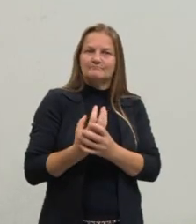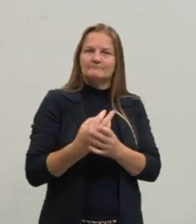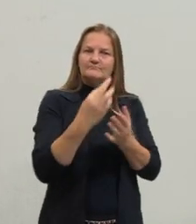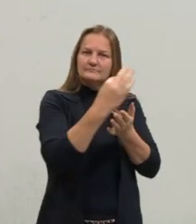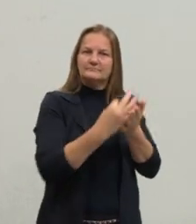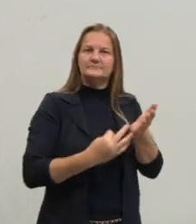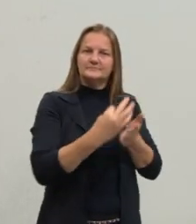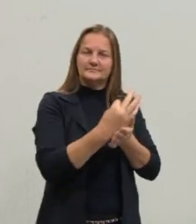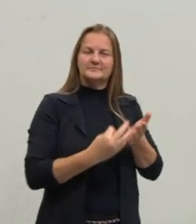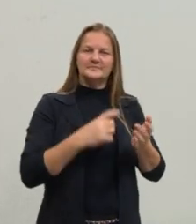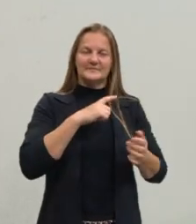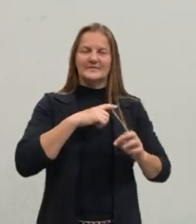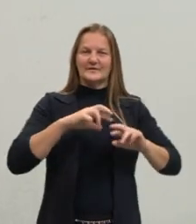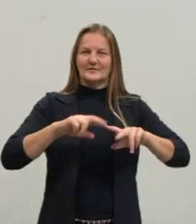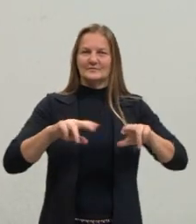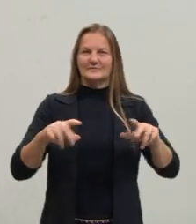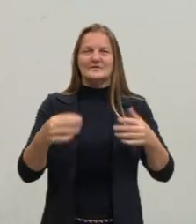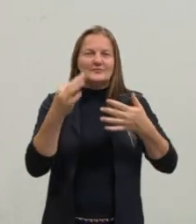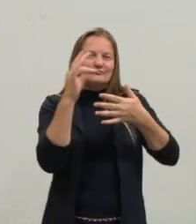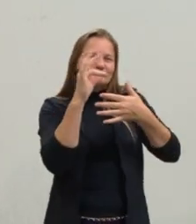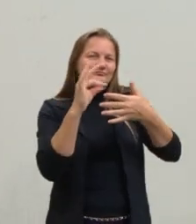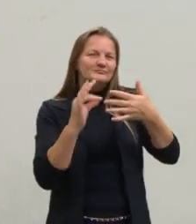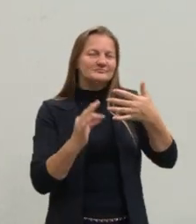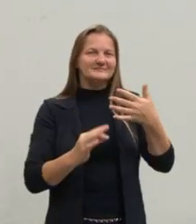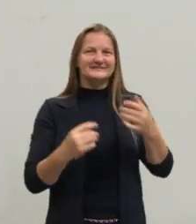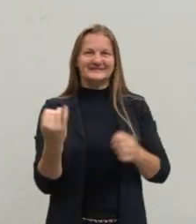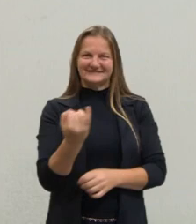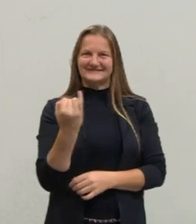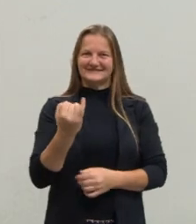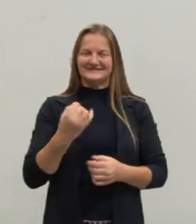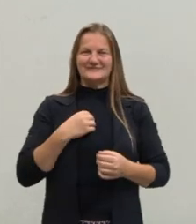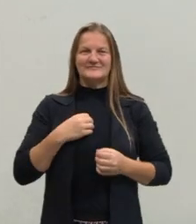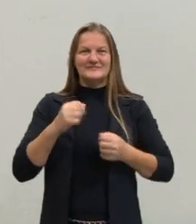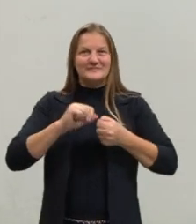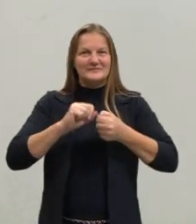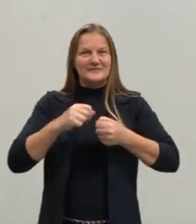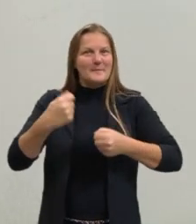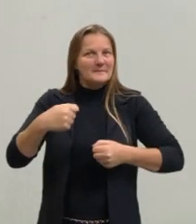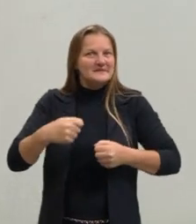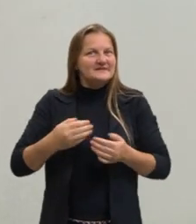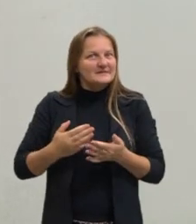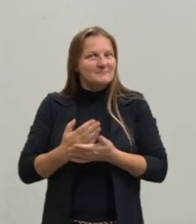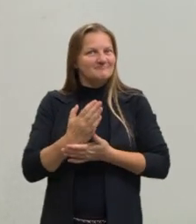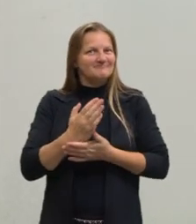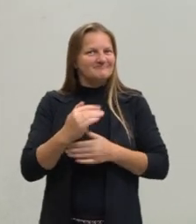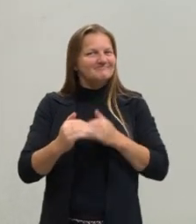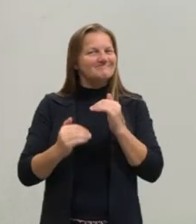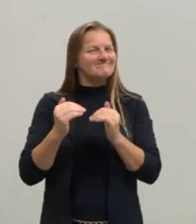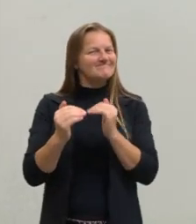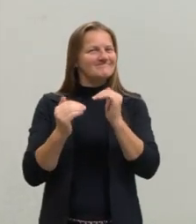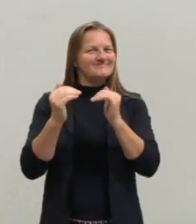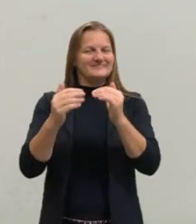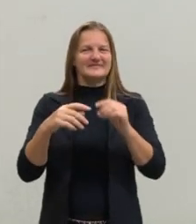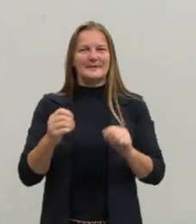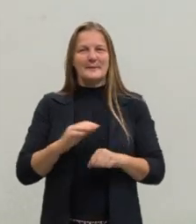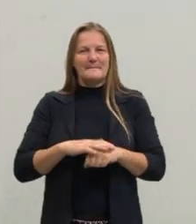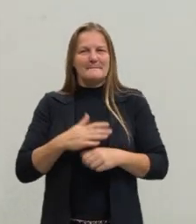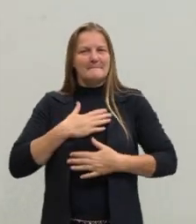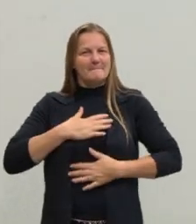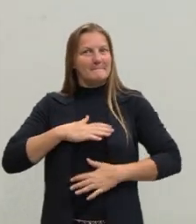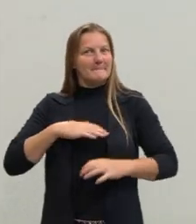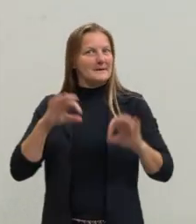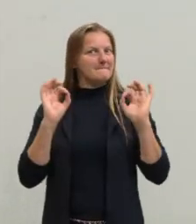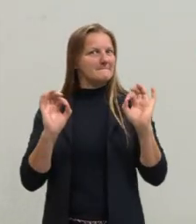ele sempre vai ter esses detalhezinhos né que a gente pelos pais a gente precisa passar e a gente vai passar com mais